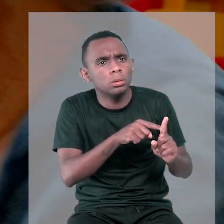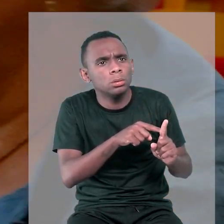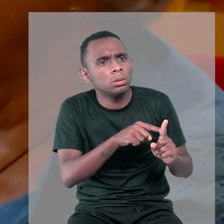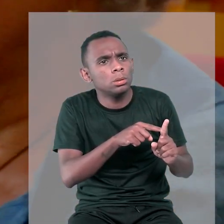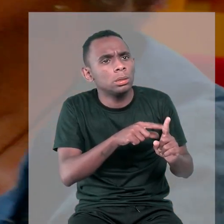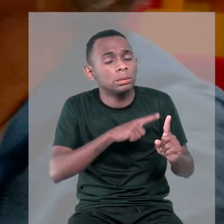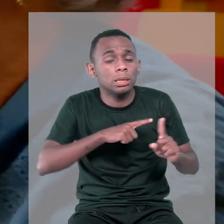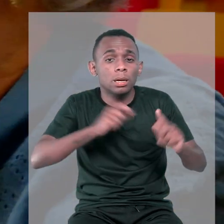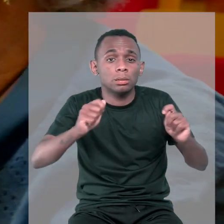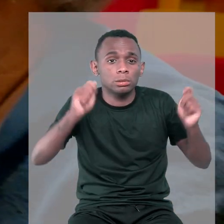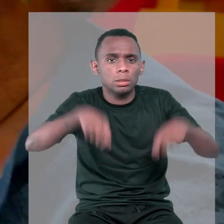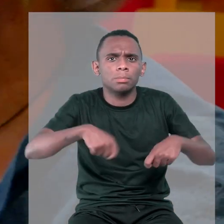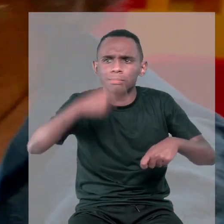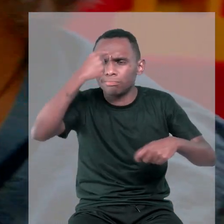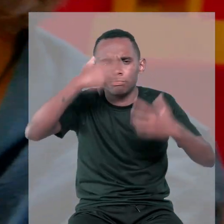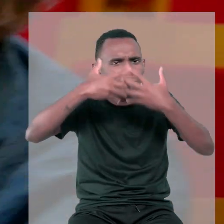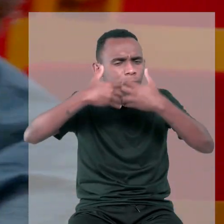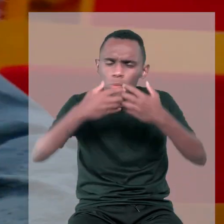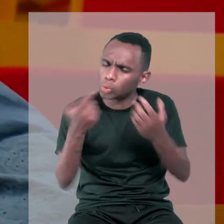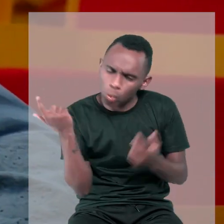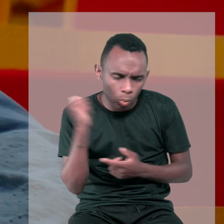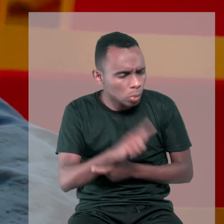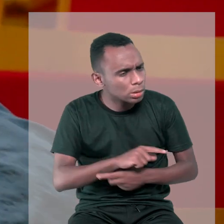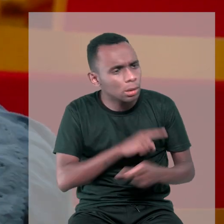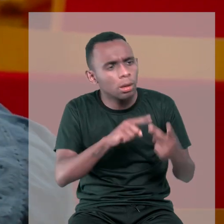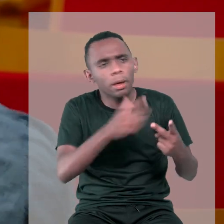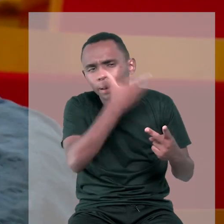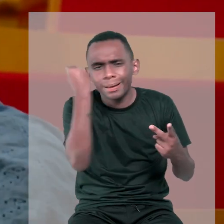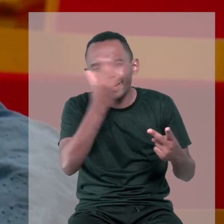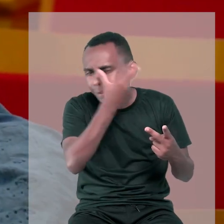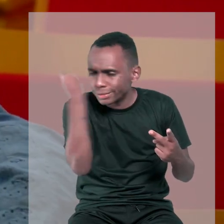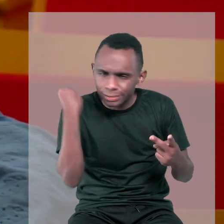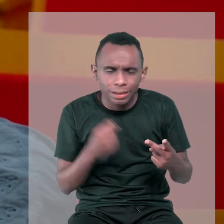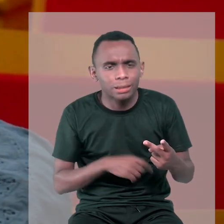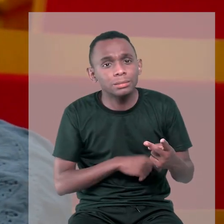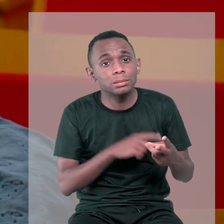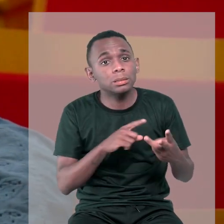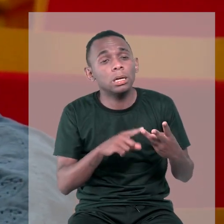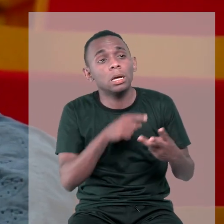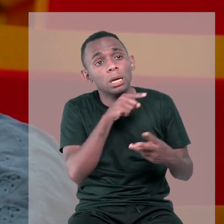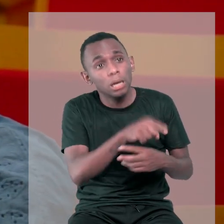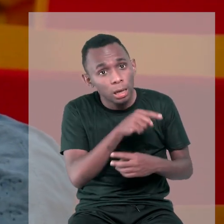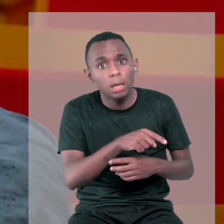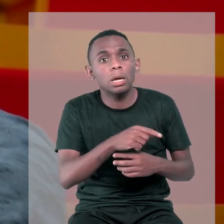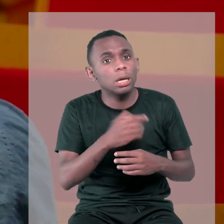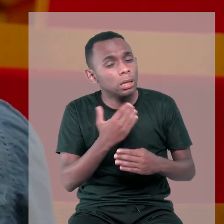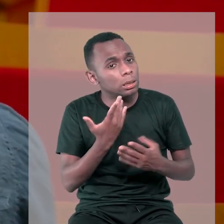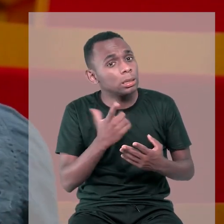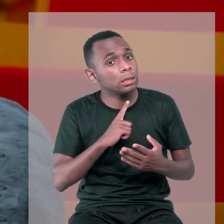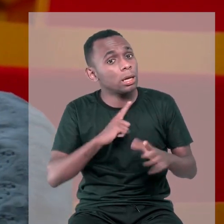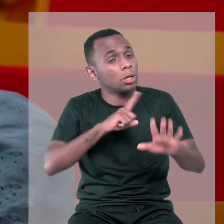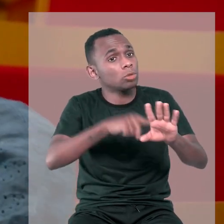de esquecimento, um ser exclusivamente ideológico, ou se ela está nos dizendo de um sintoma de